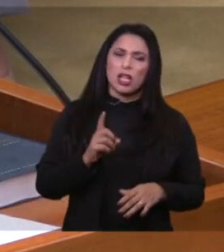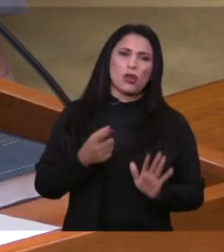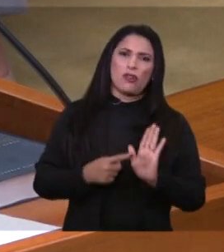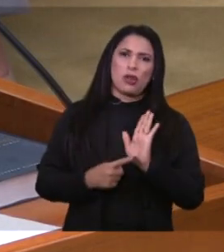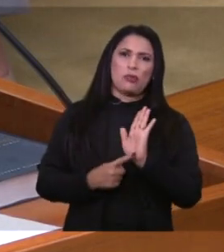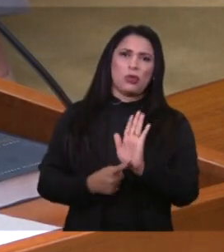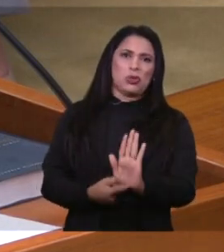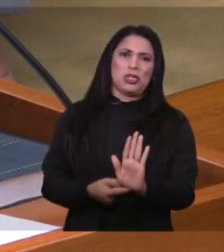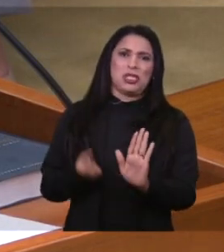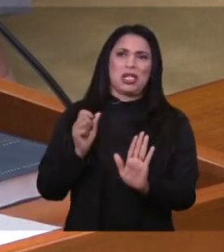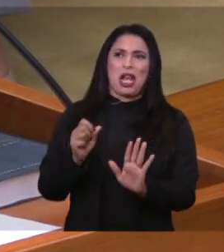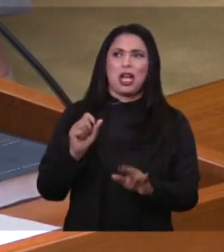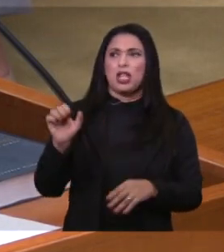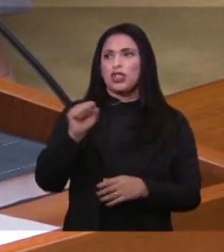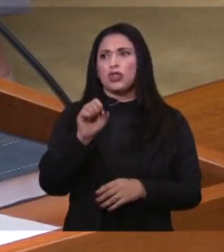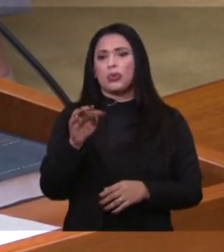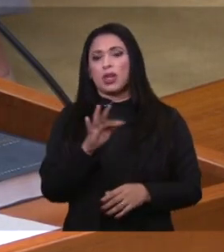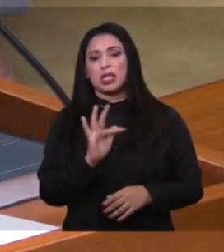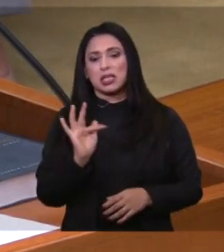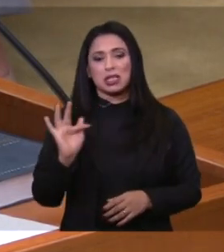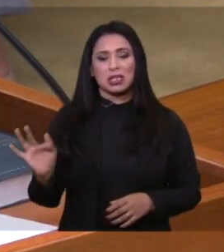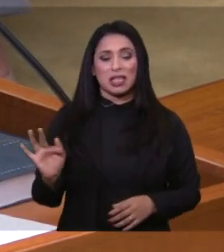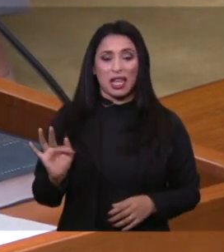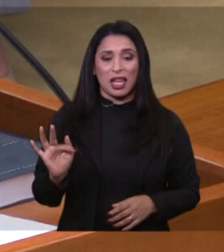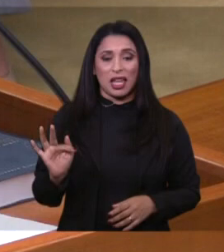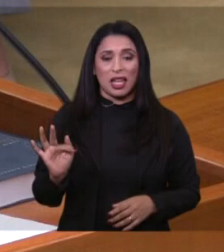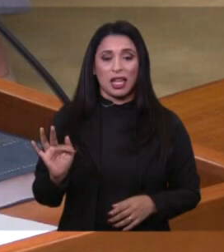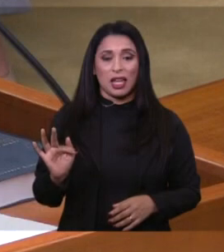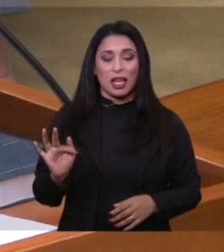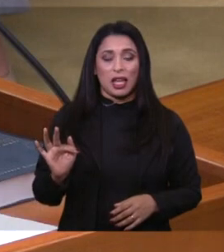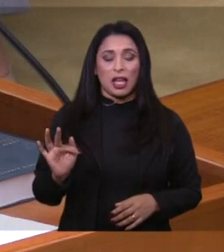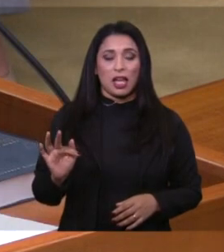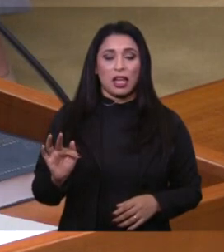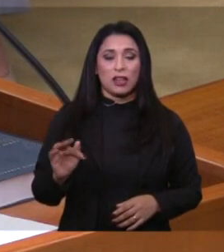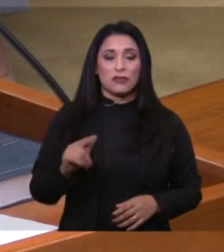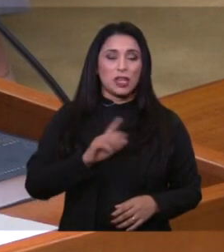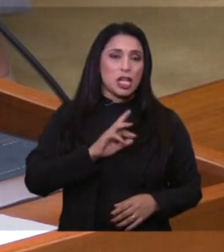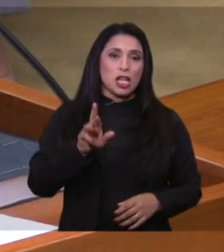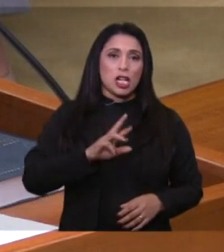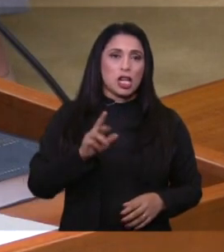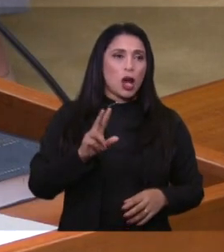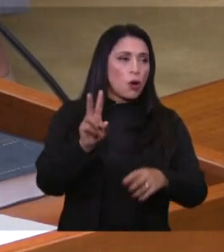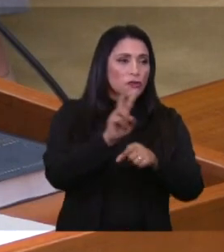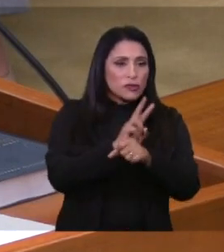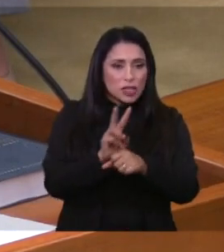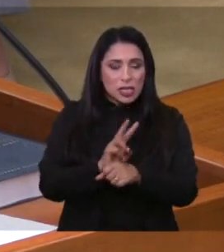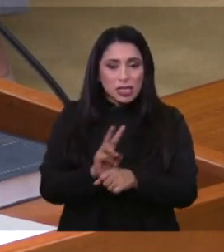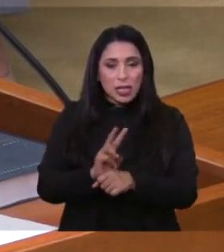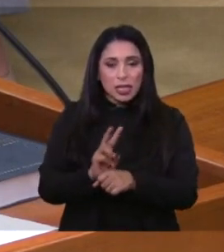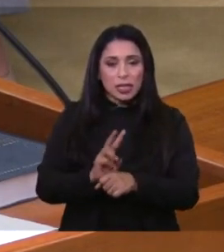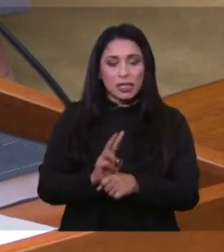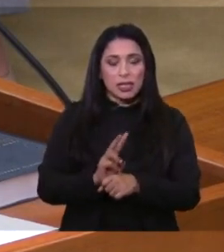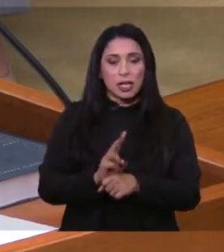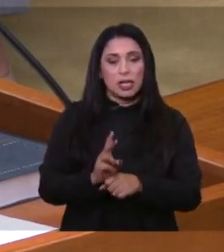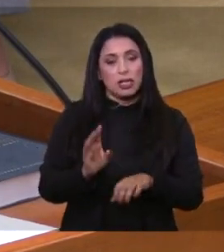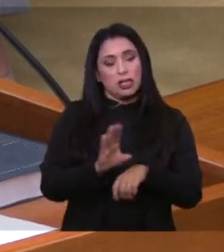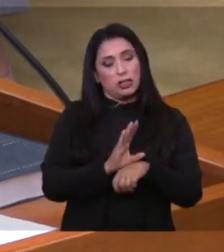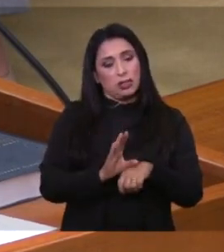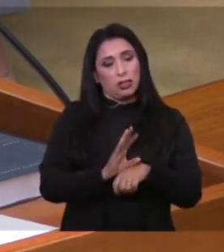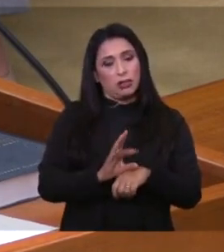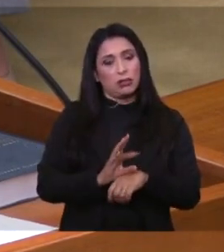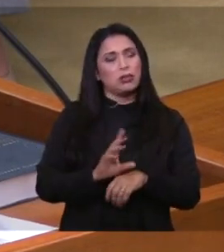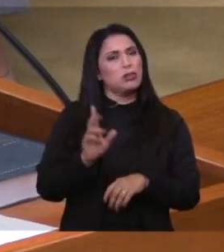dizer que o Supremo faltou ao Estado fiscal brasileiro que demanda na Constituição.